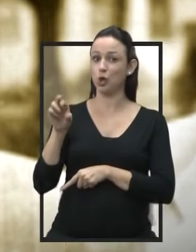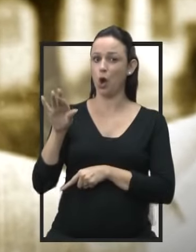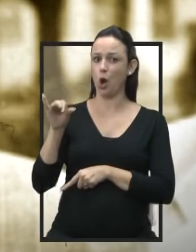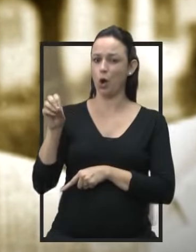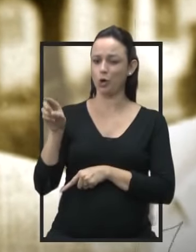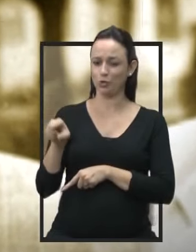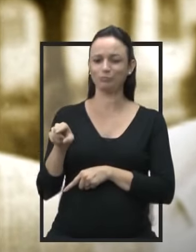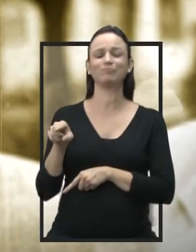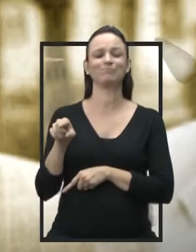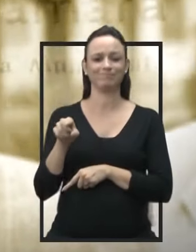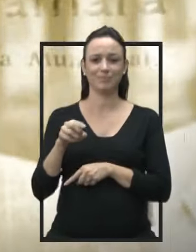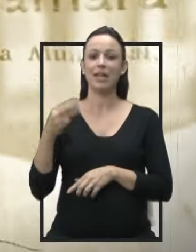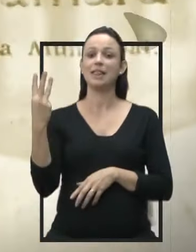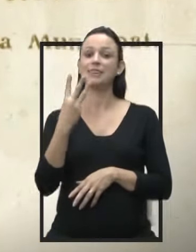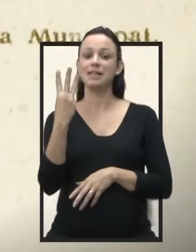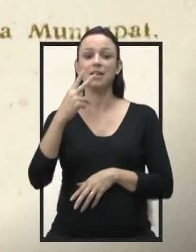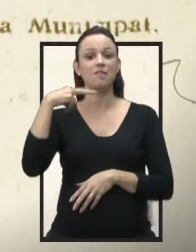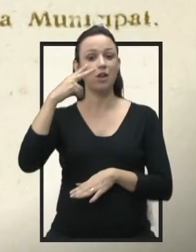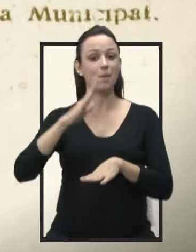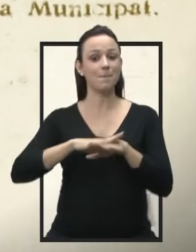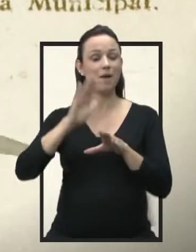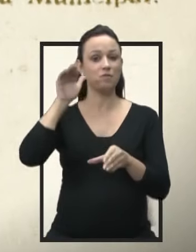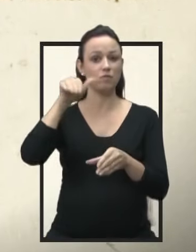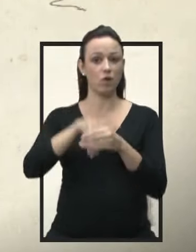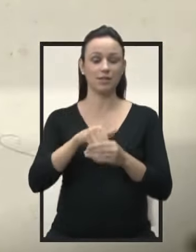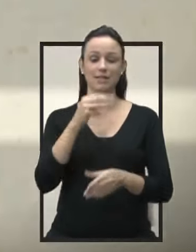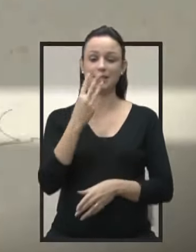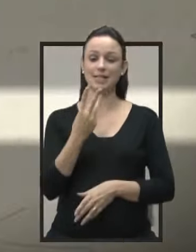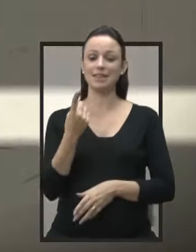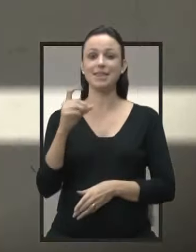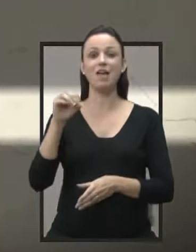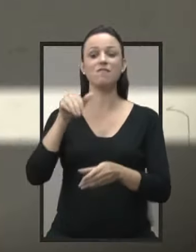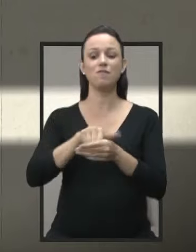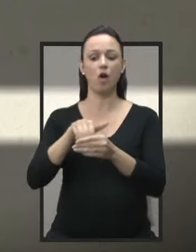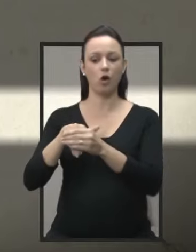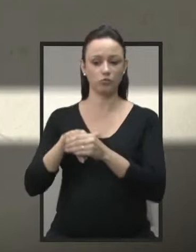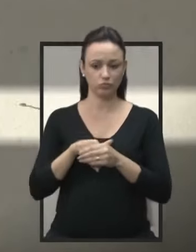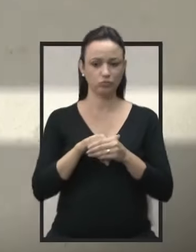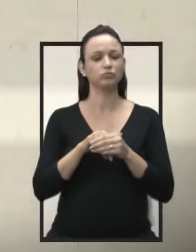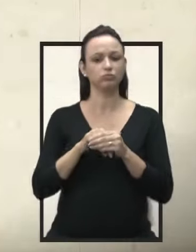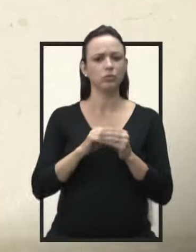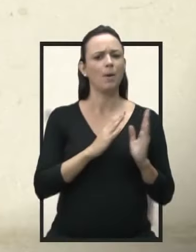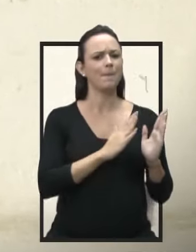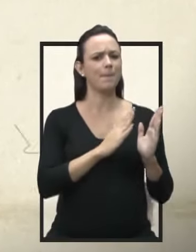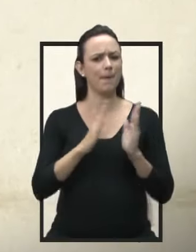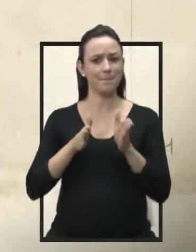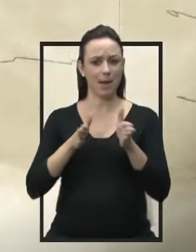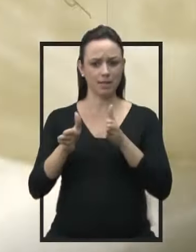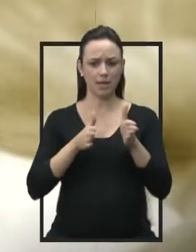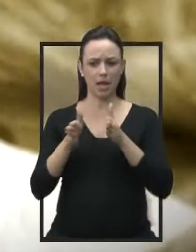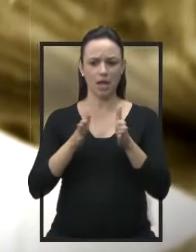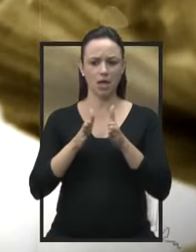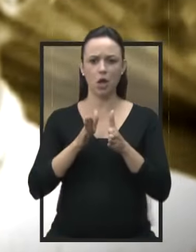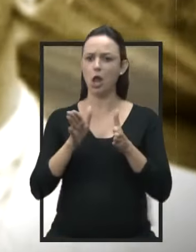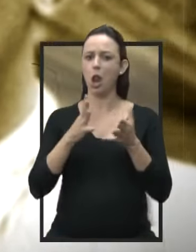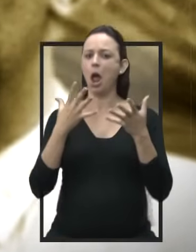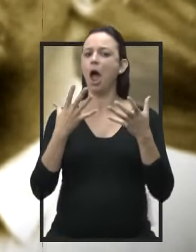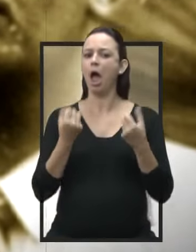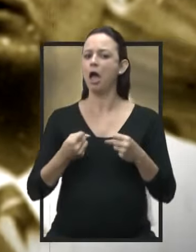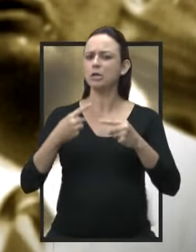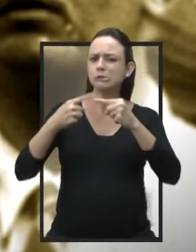Neves, foi o terceiro vereador mais votado, com 310 votos, e durante todo o mandato não deu